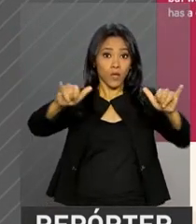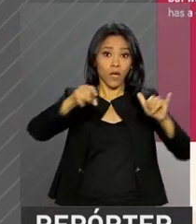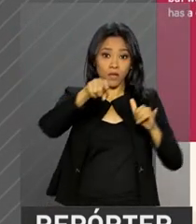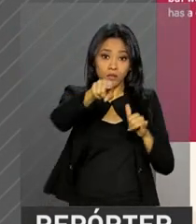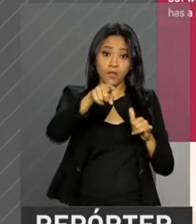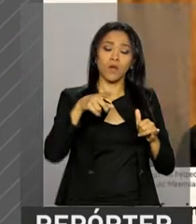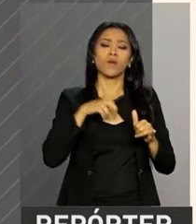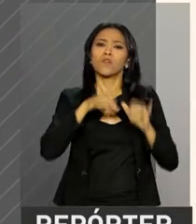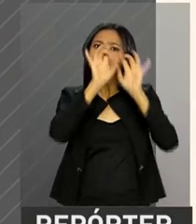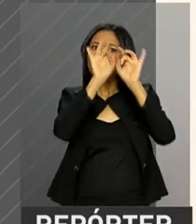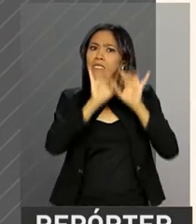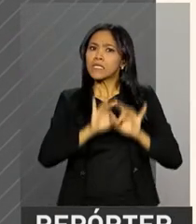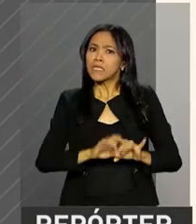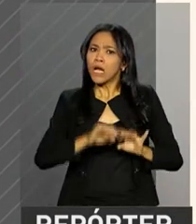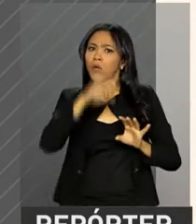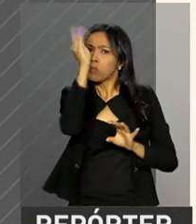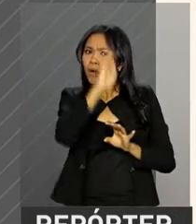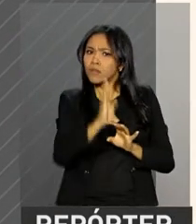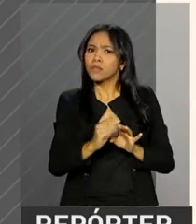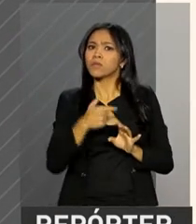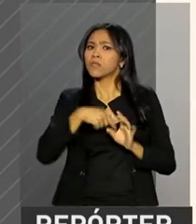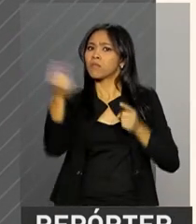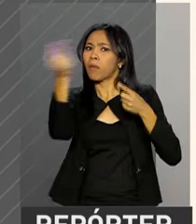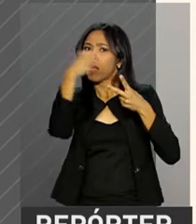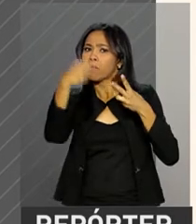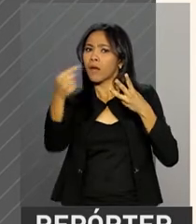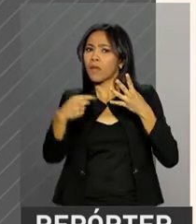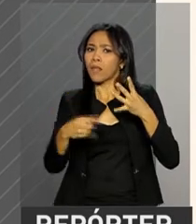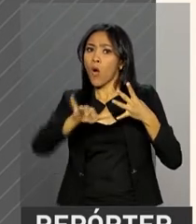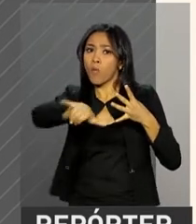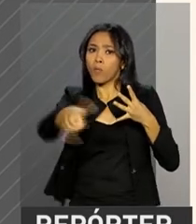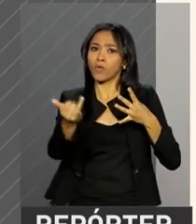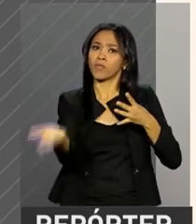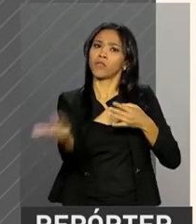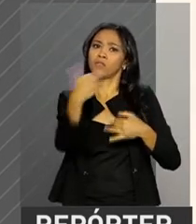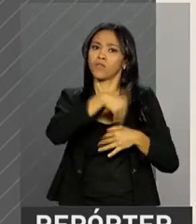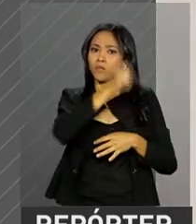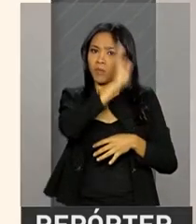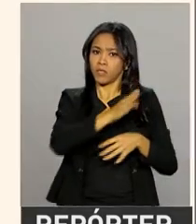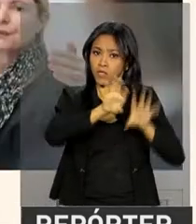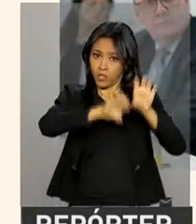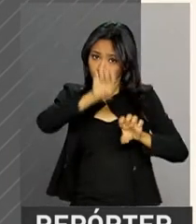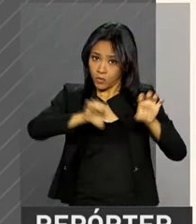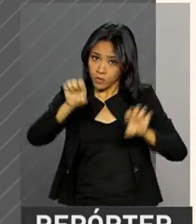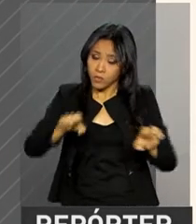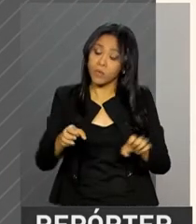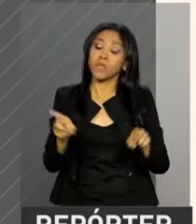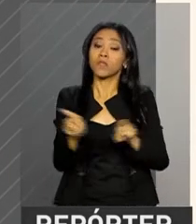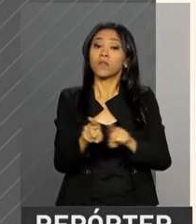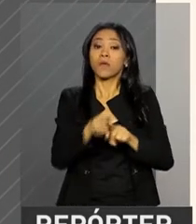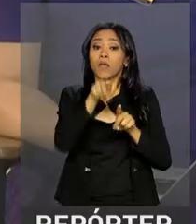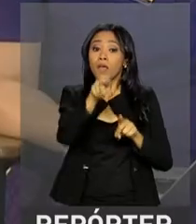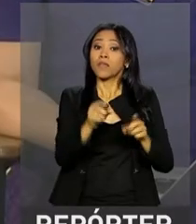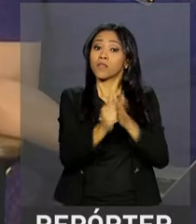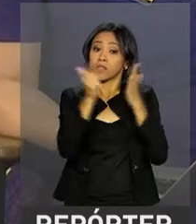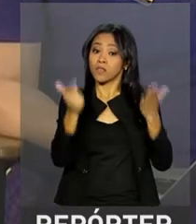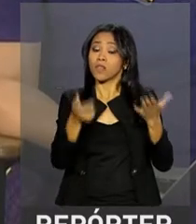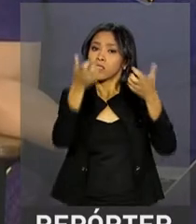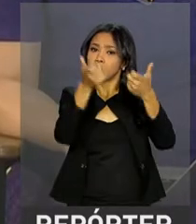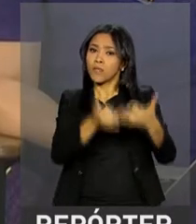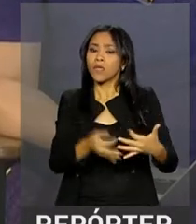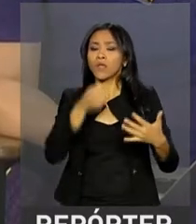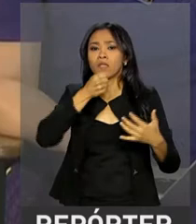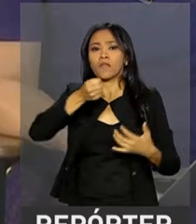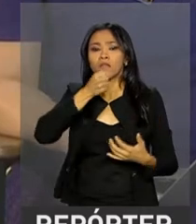um caderno especial sobre o país, destacando as oportunidades de investimentos em infraestrutura. A publicação traz uma entrevista com o ministro